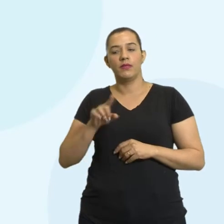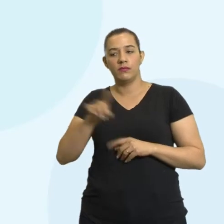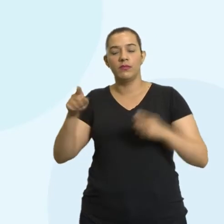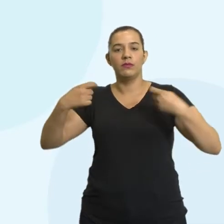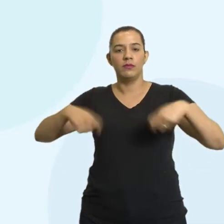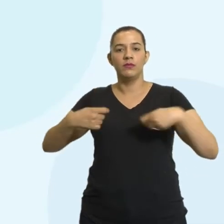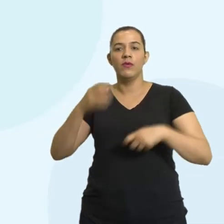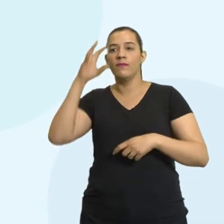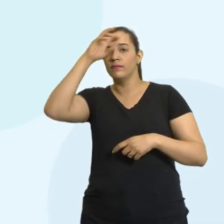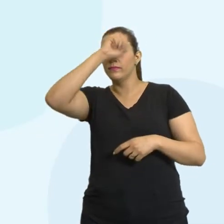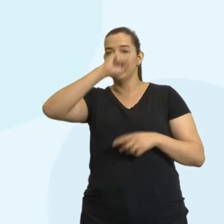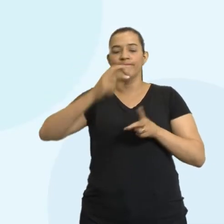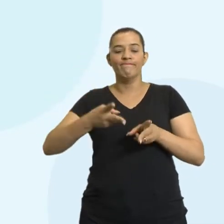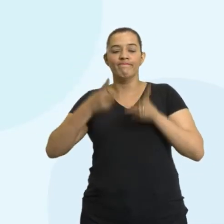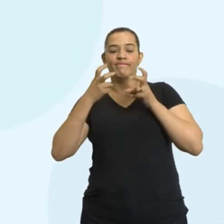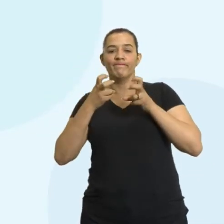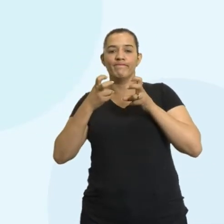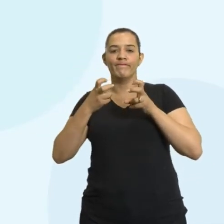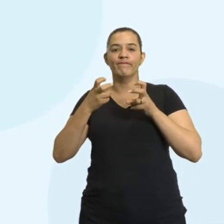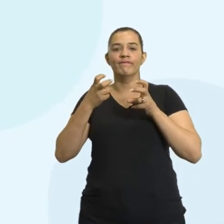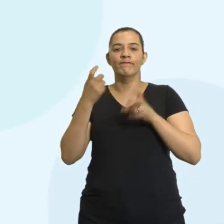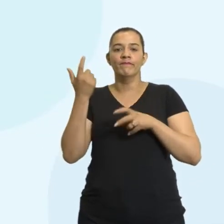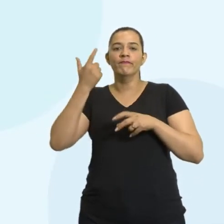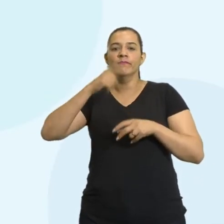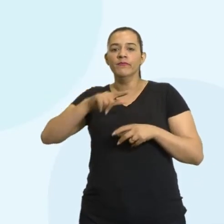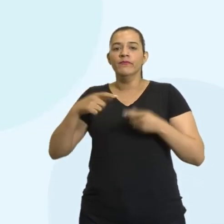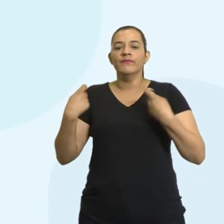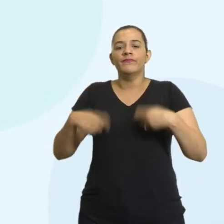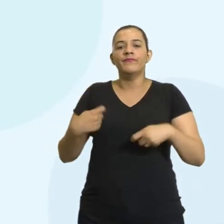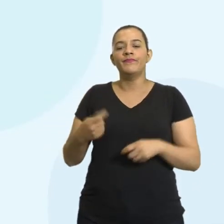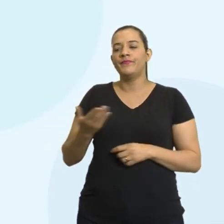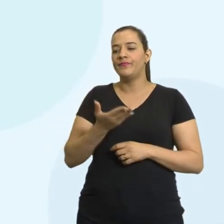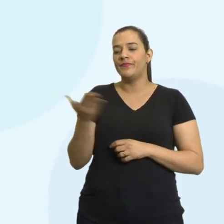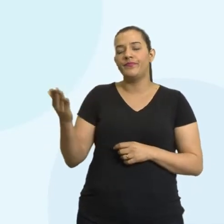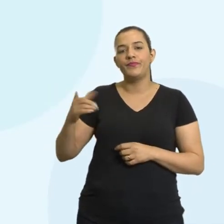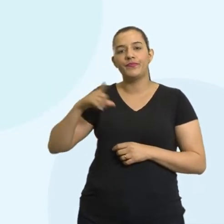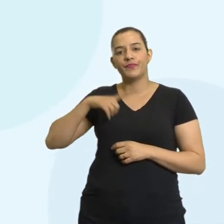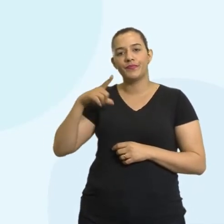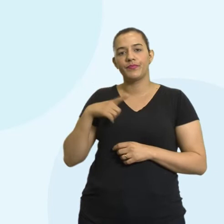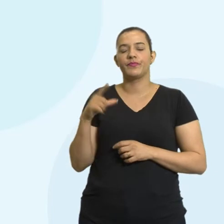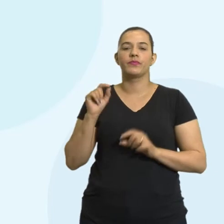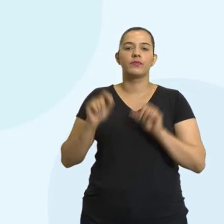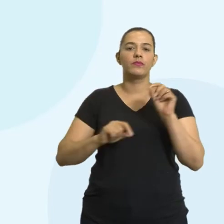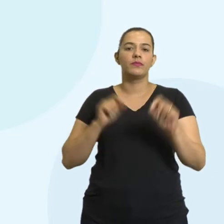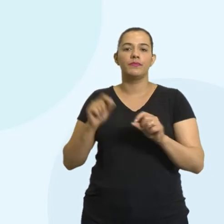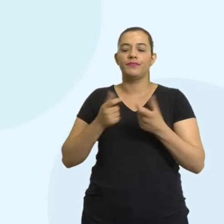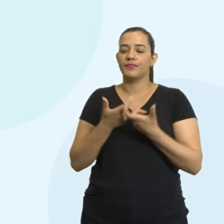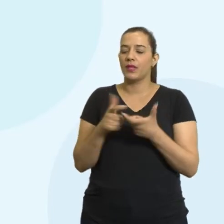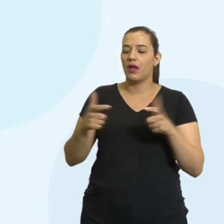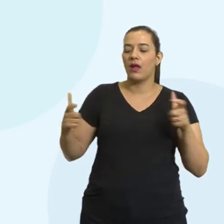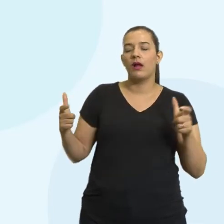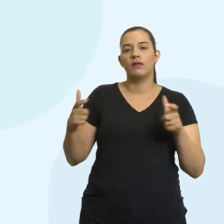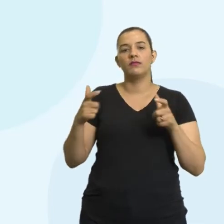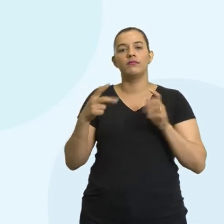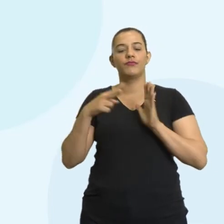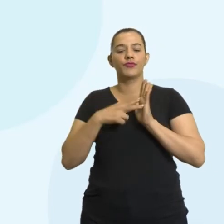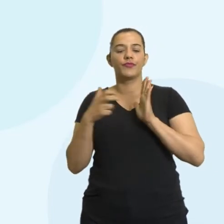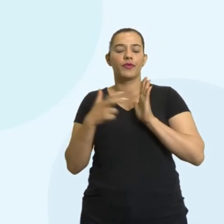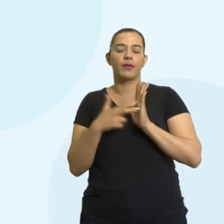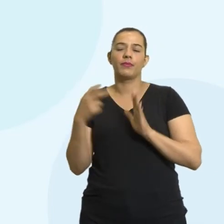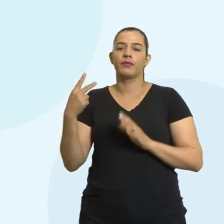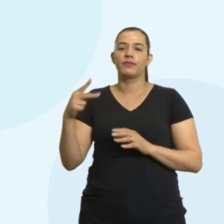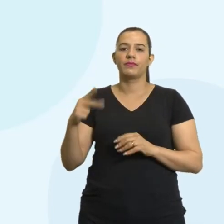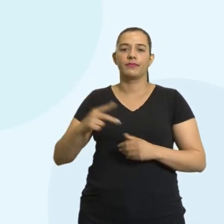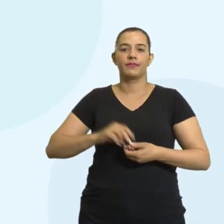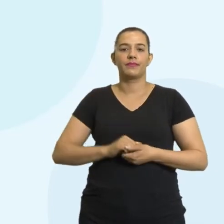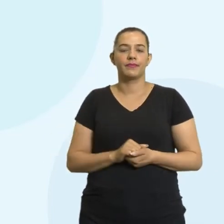tá? Porque é isso que vai trazer aí essa ampliação desse repertório, como a professora